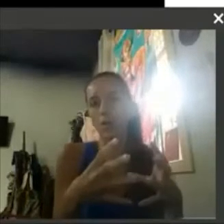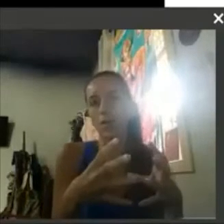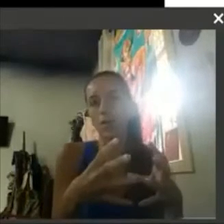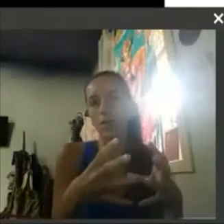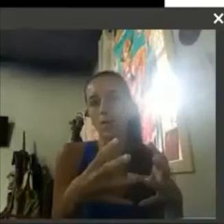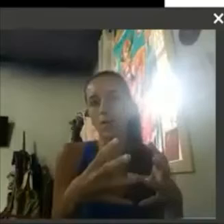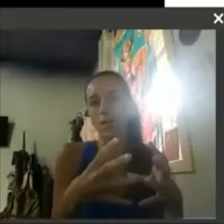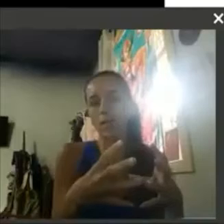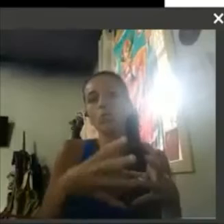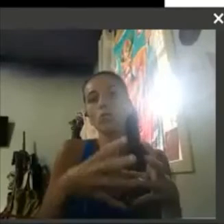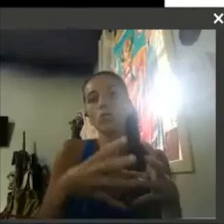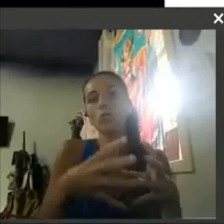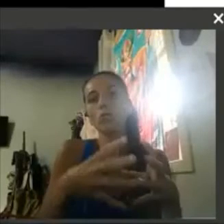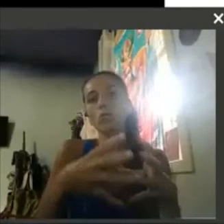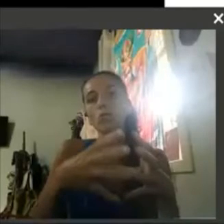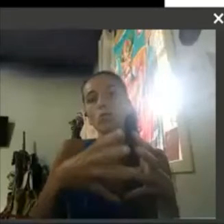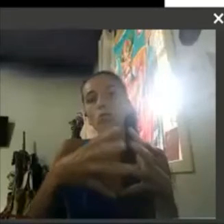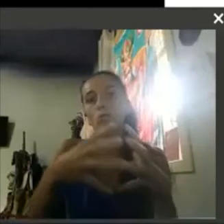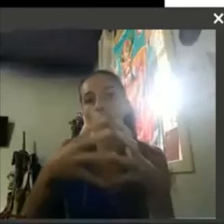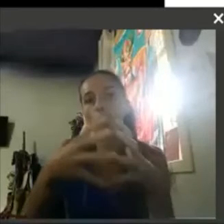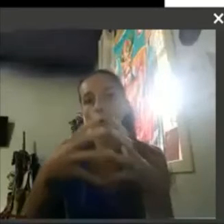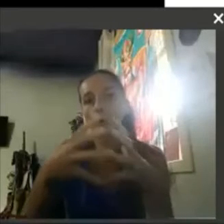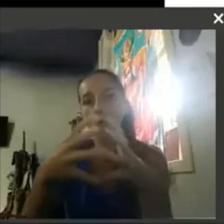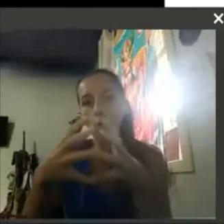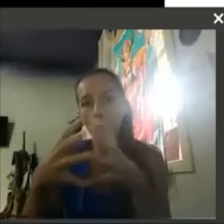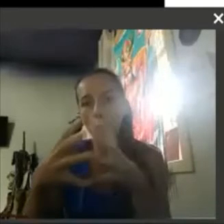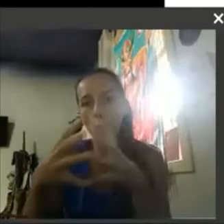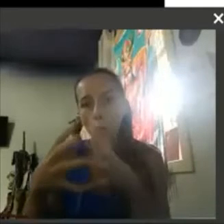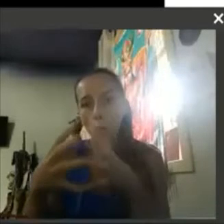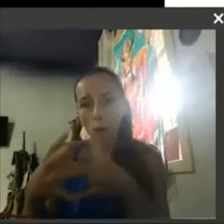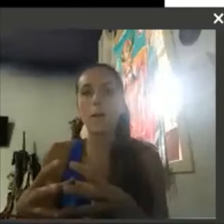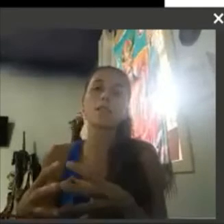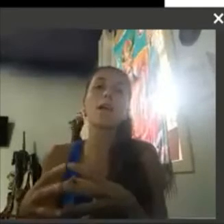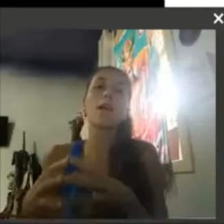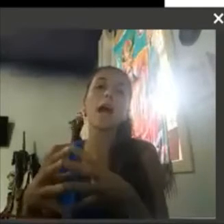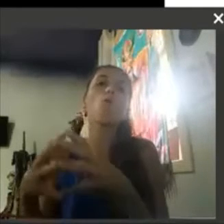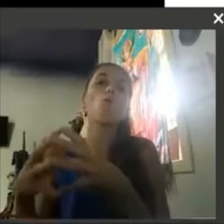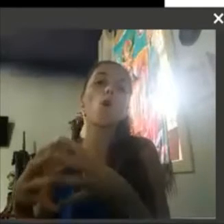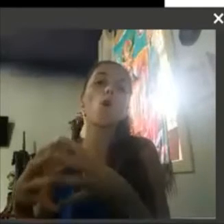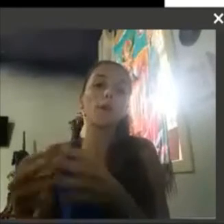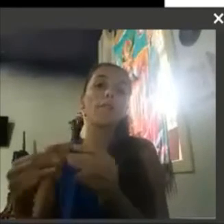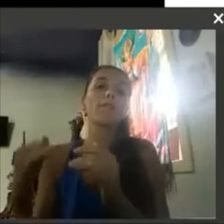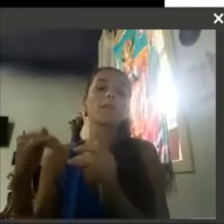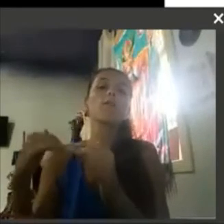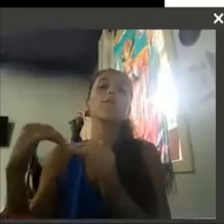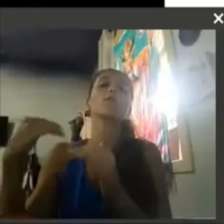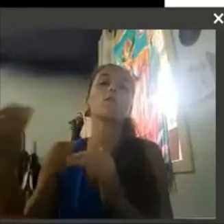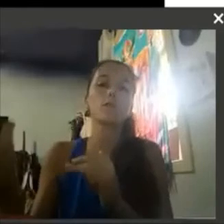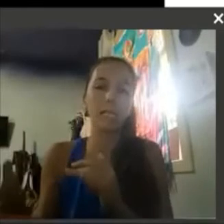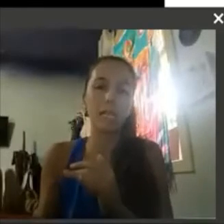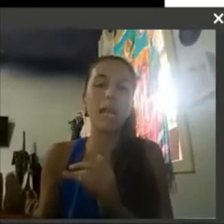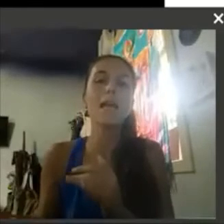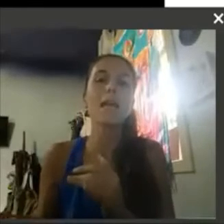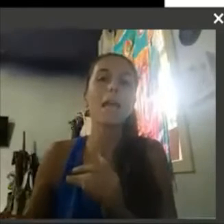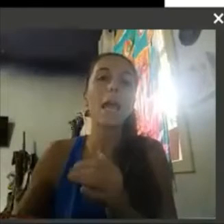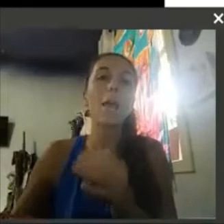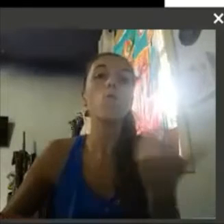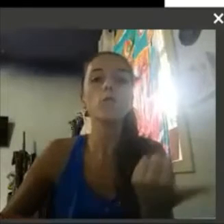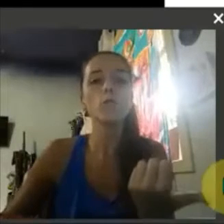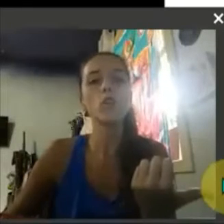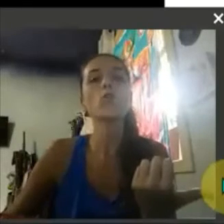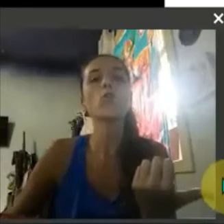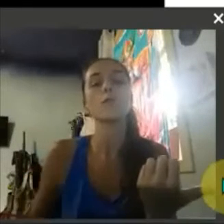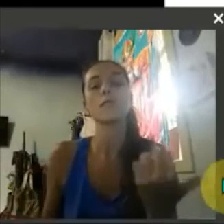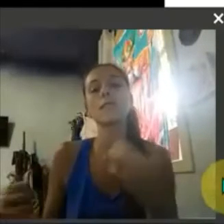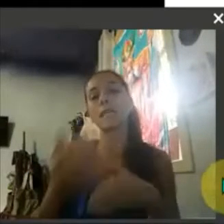forma, né, junto com o álcool, para que forneça um grau alcoólico tão elevado quanto se quer, é